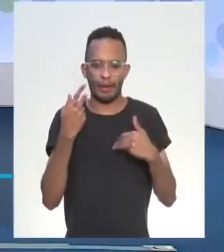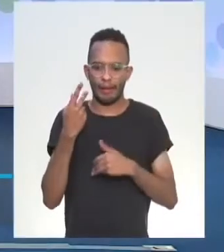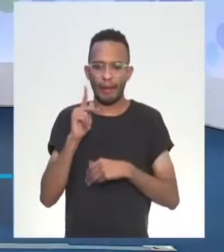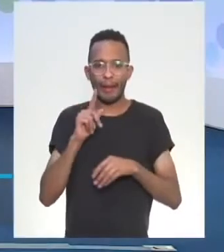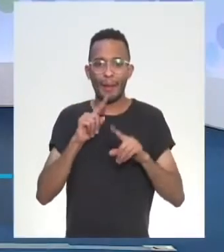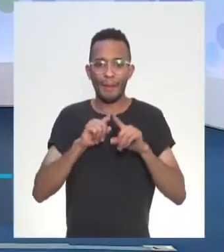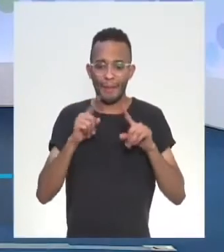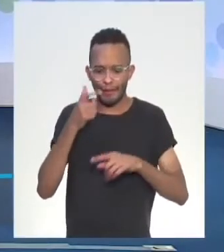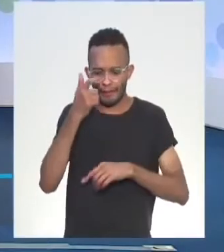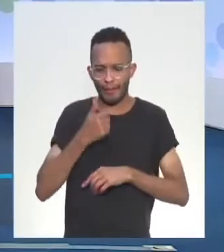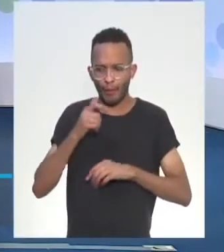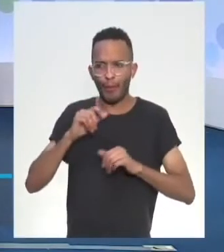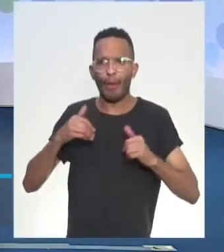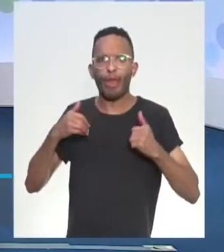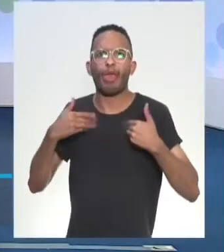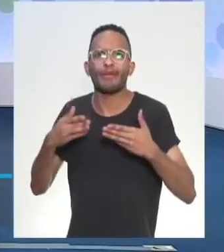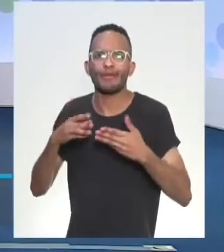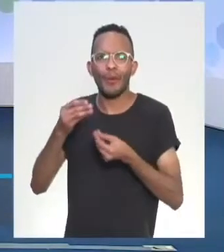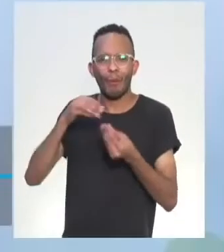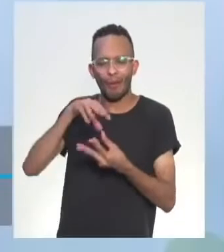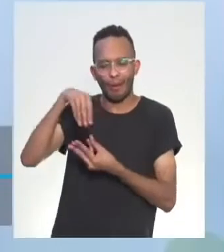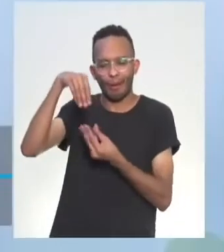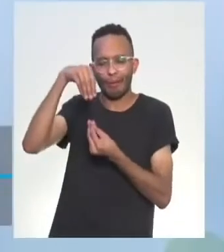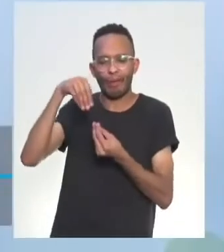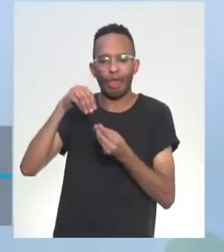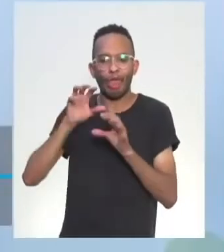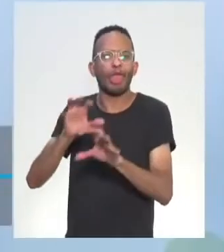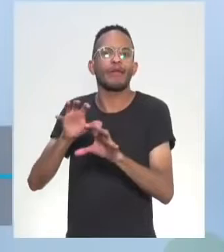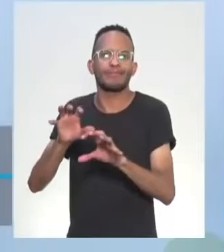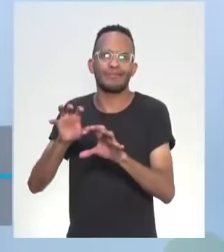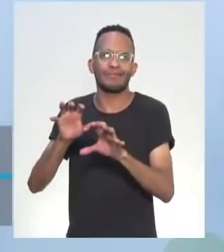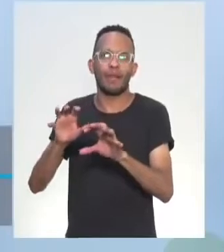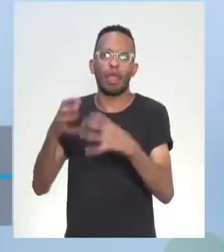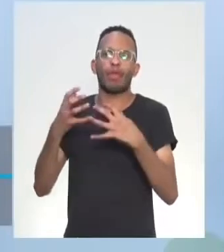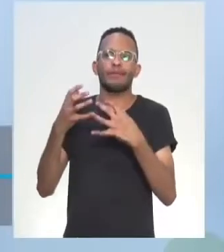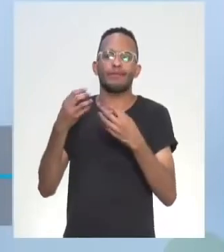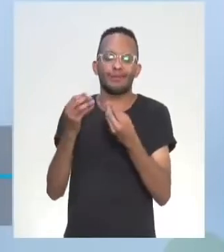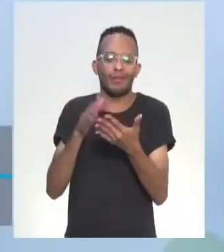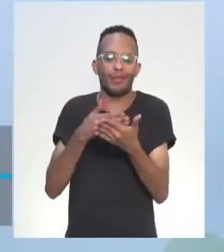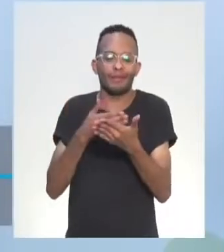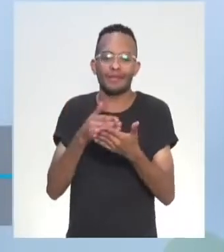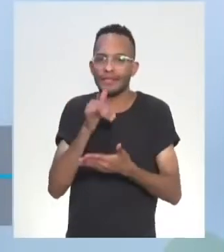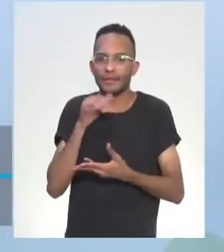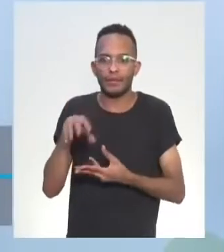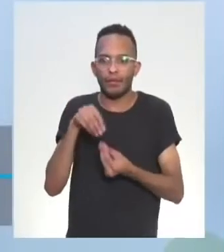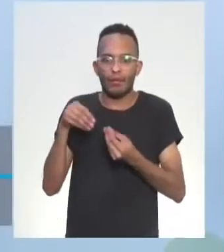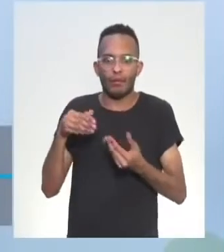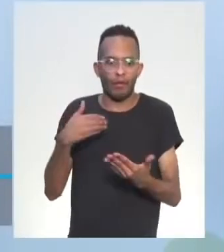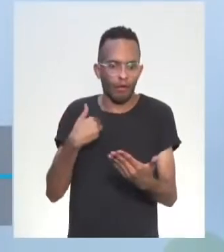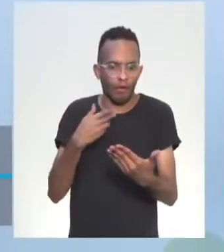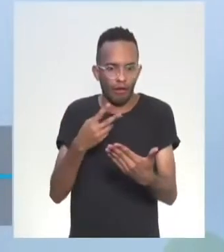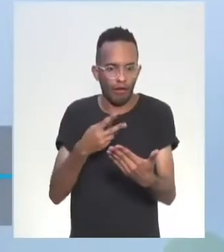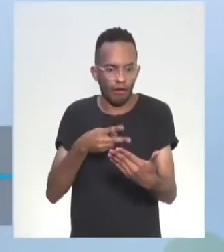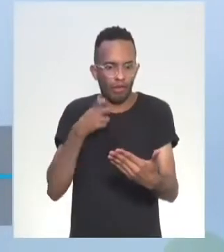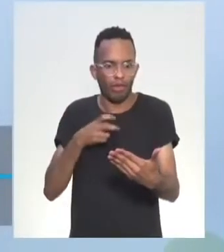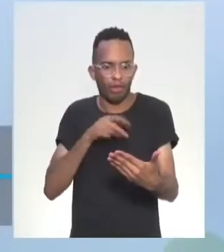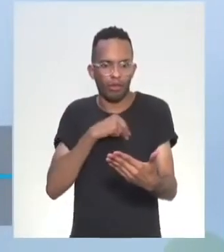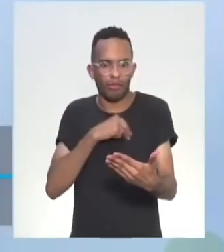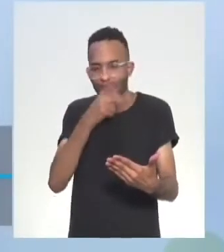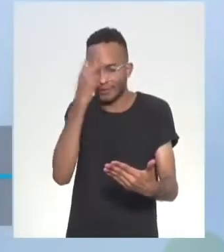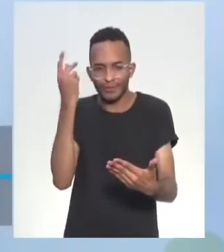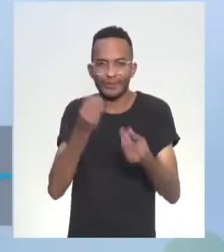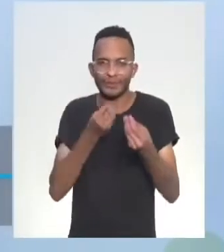susto está levando um susto também. O que assusta levando um susto, muito bem. Vamos lá, Prosônia. O fantasma é que se assusta com as pessoas e não o